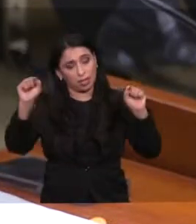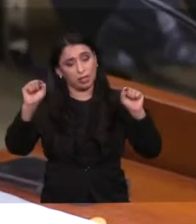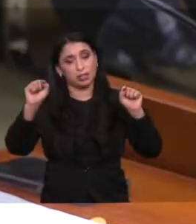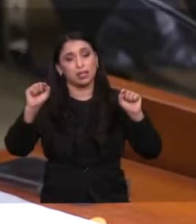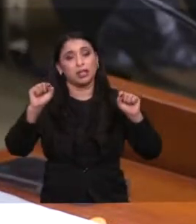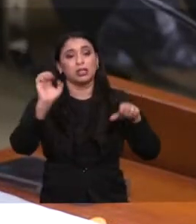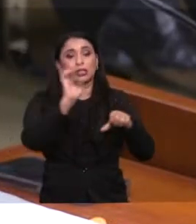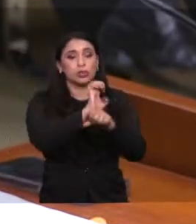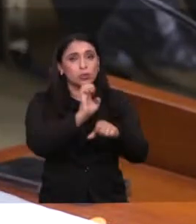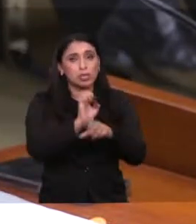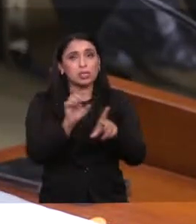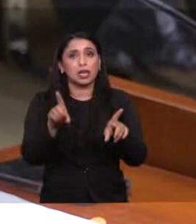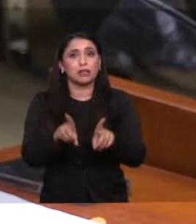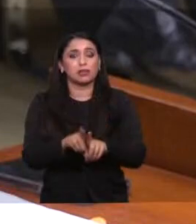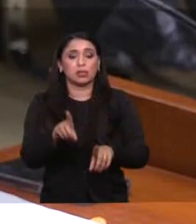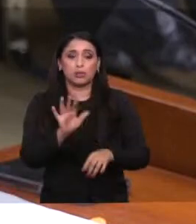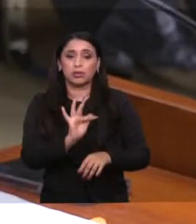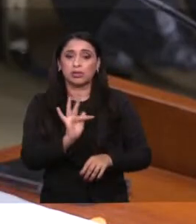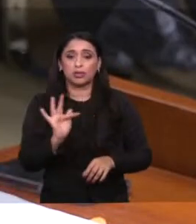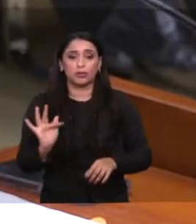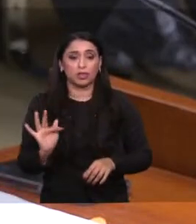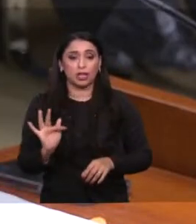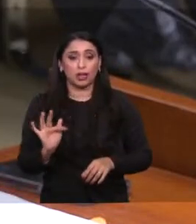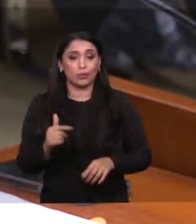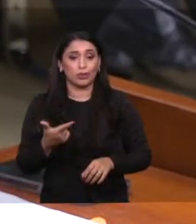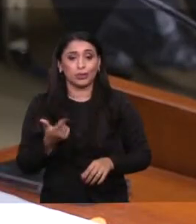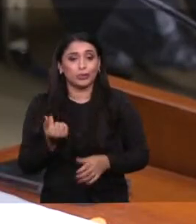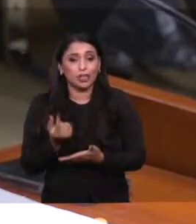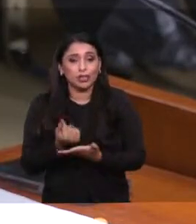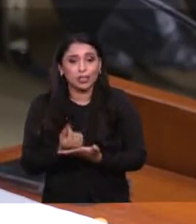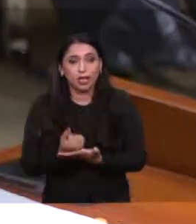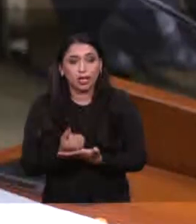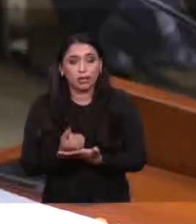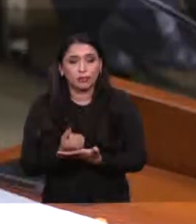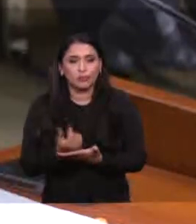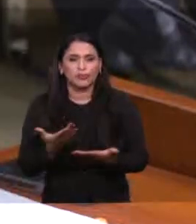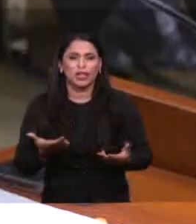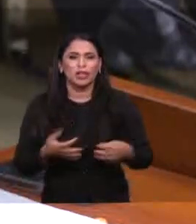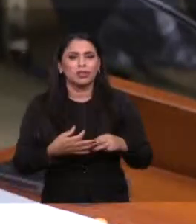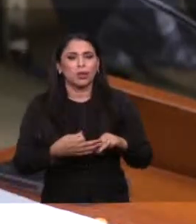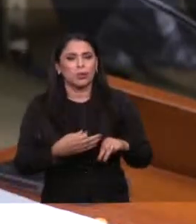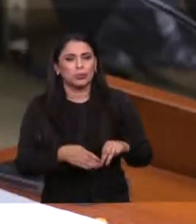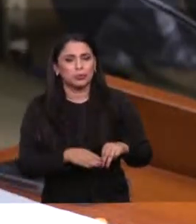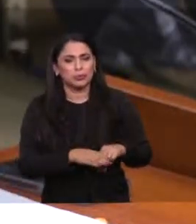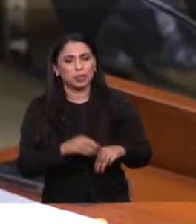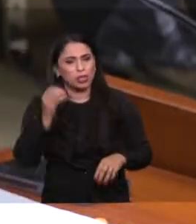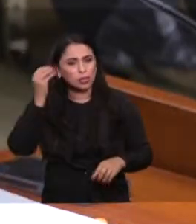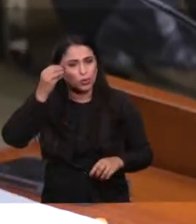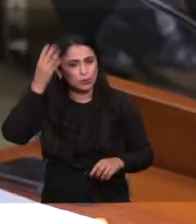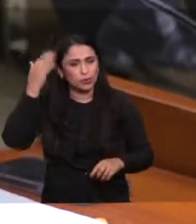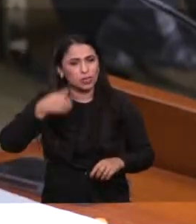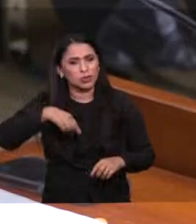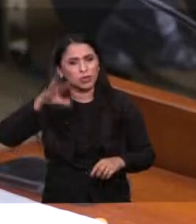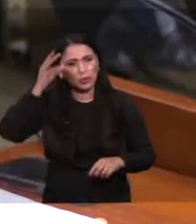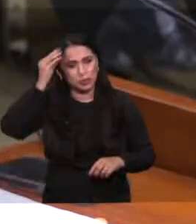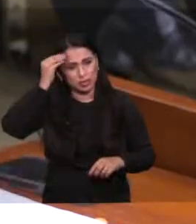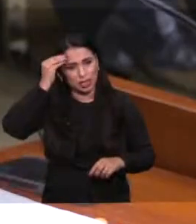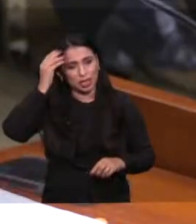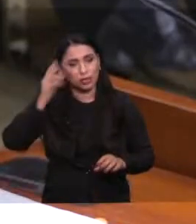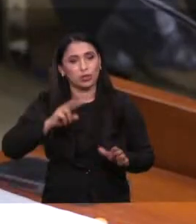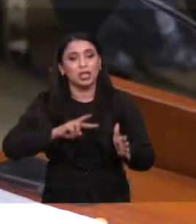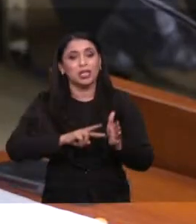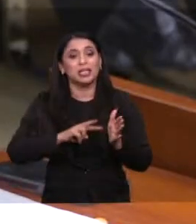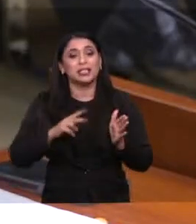Distrito Federal. E não criou receita. E aí, ministro Fux, no nosso entender, isso